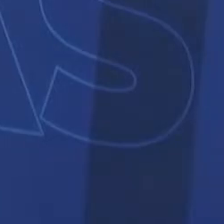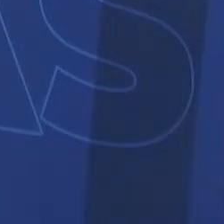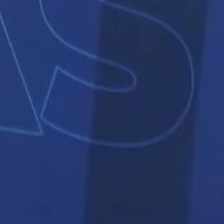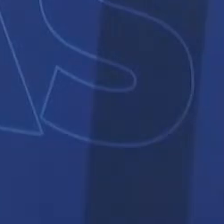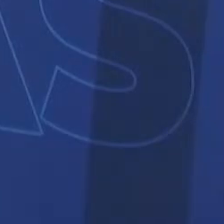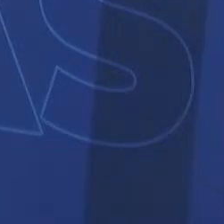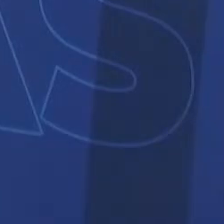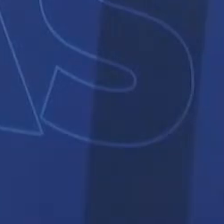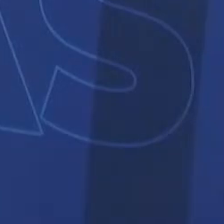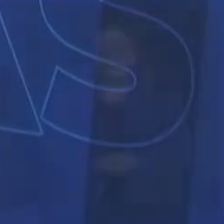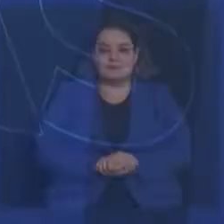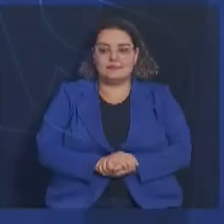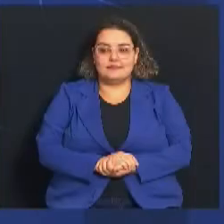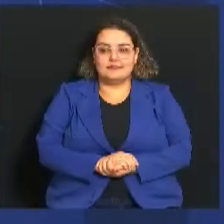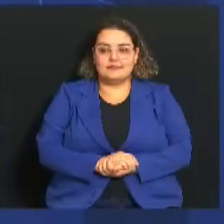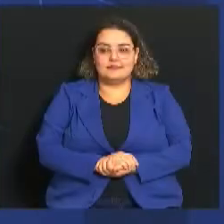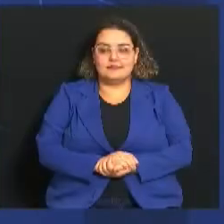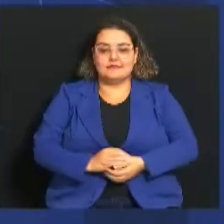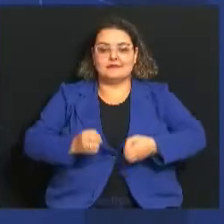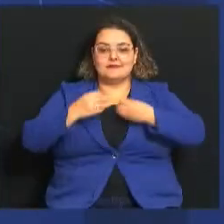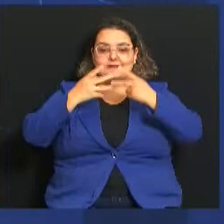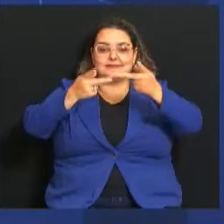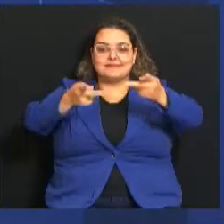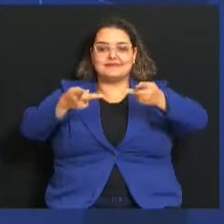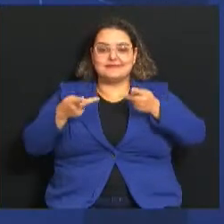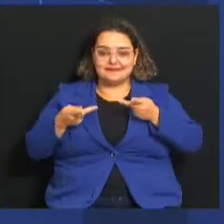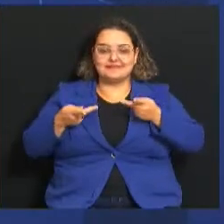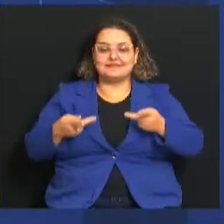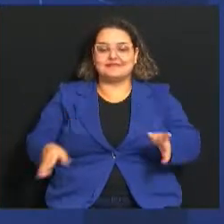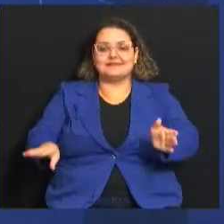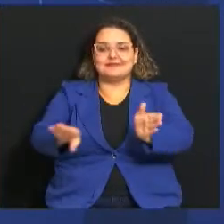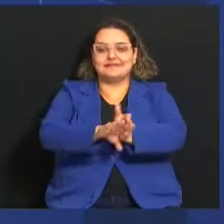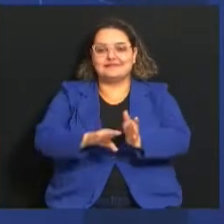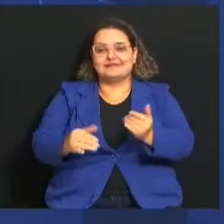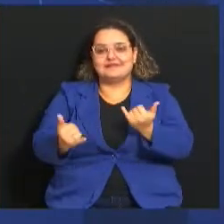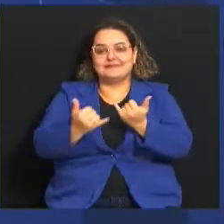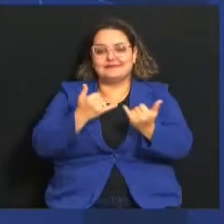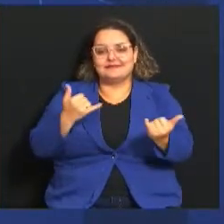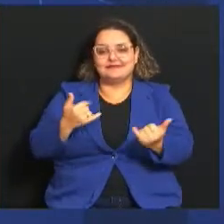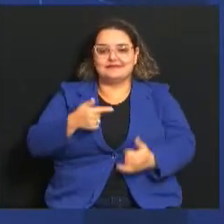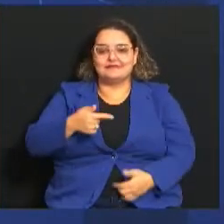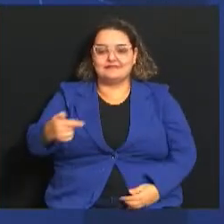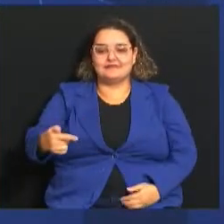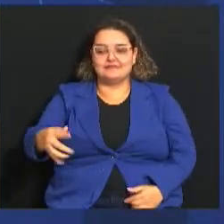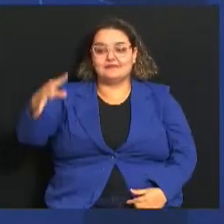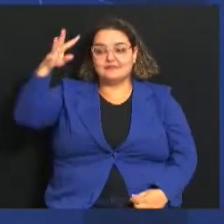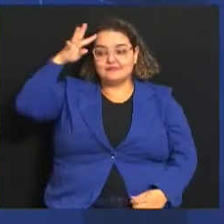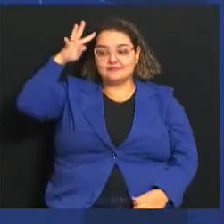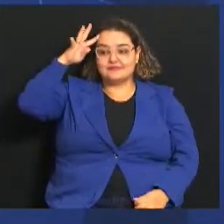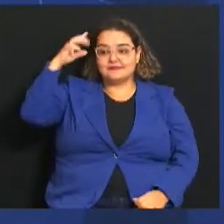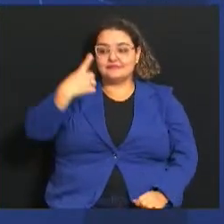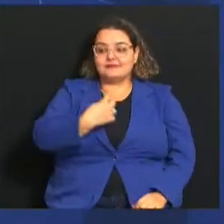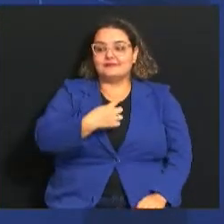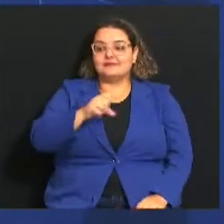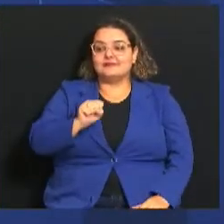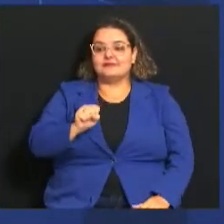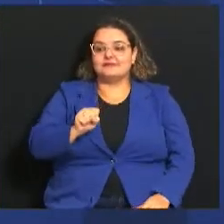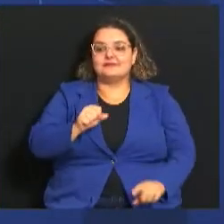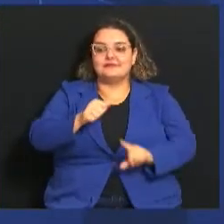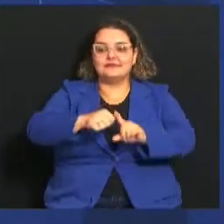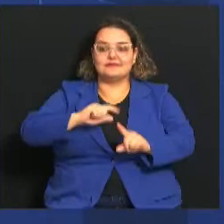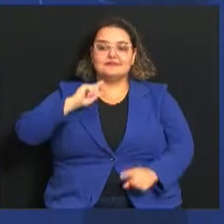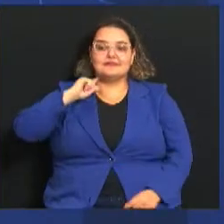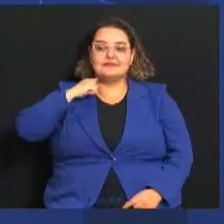Olá, seja bem-vinda, seja bem-vindo. Chegamos ao meio da semana, quarta-feira, 18 de maio de